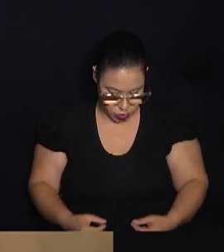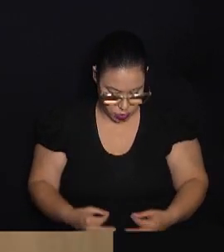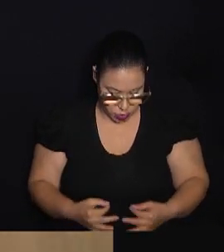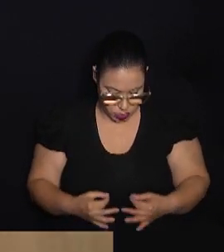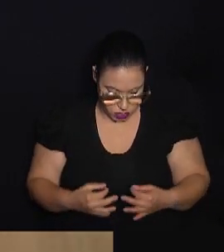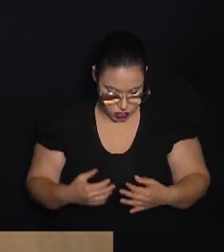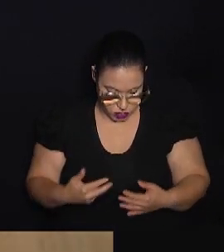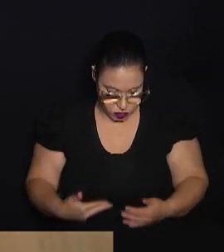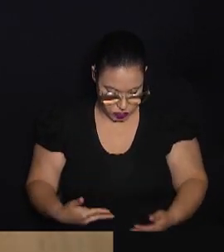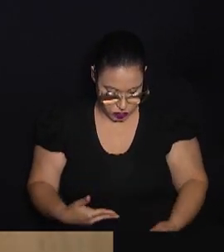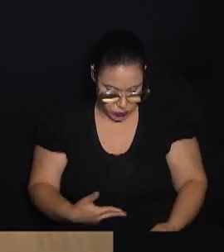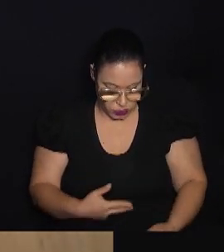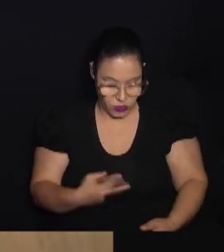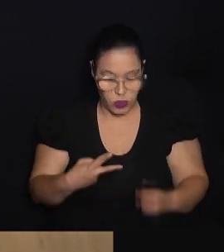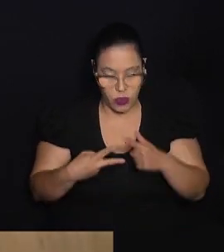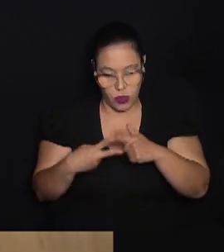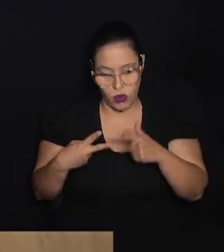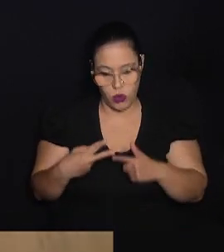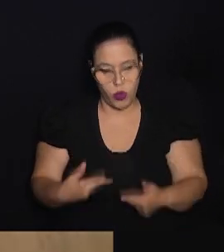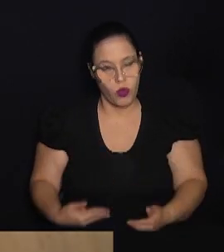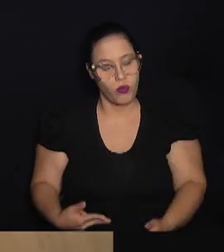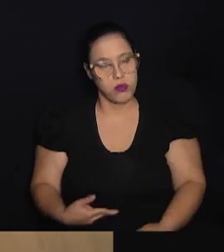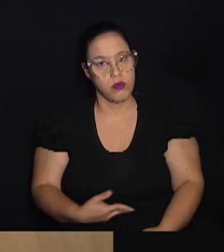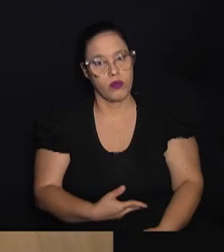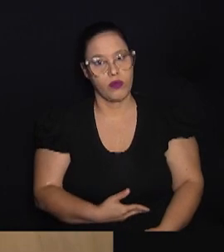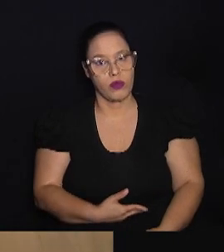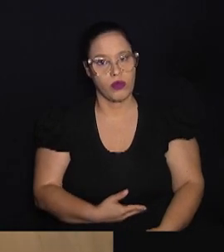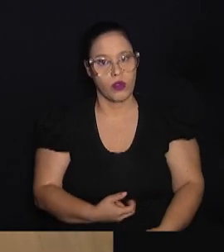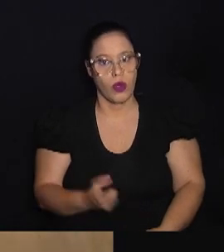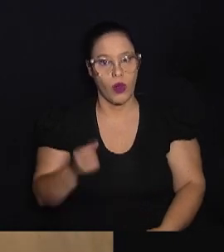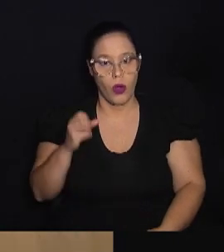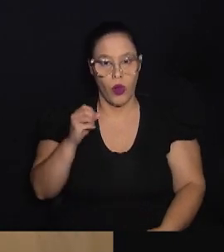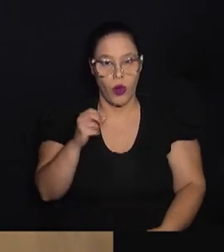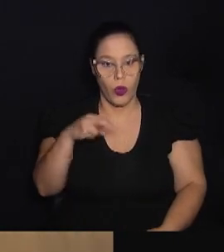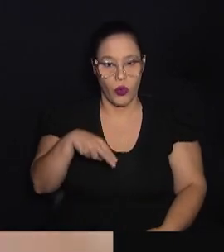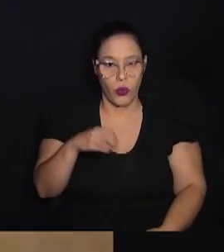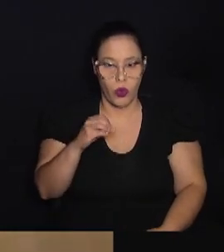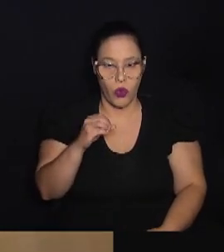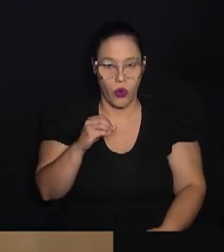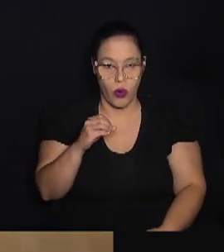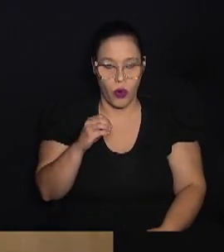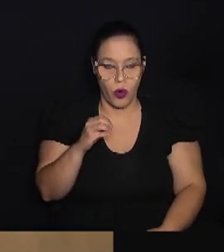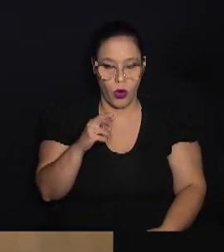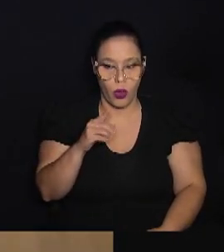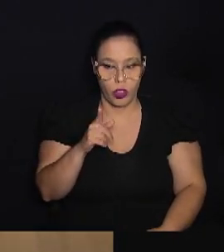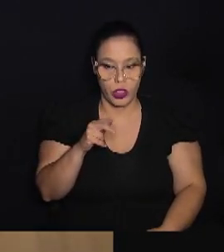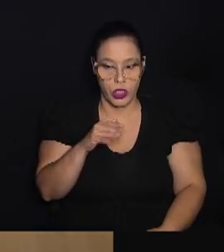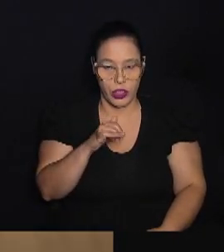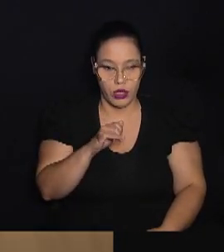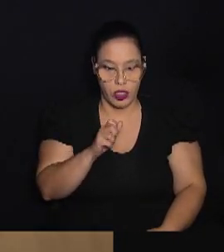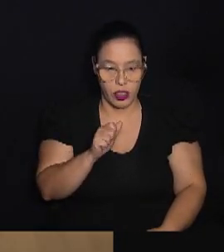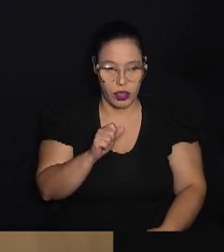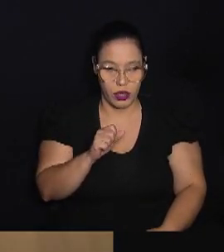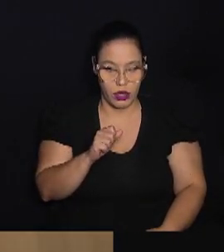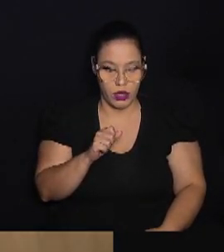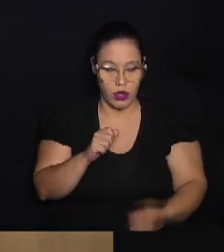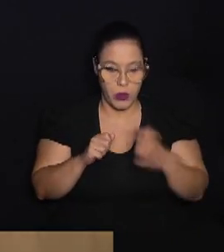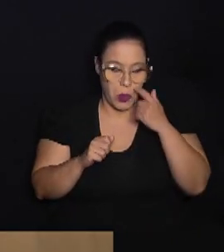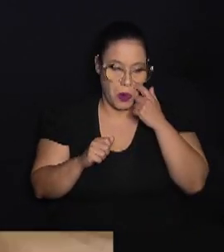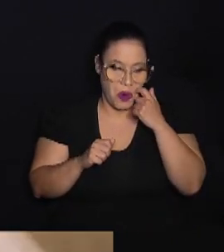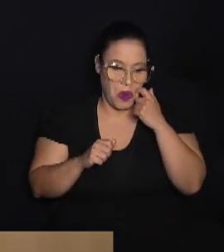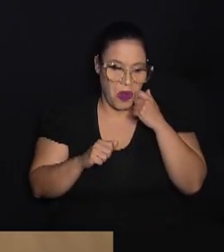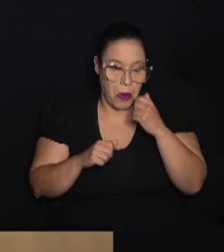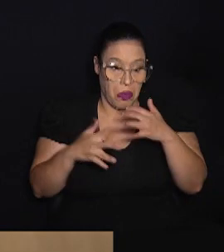não pode fazer 2 cirurgias. A cirurgia oncológica, ela não pode ser misturada com a cirurgia não